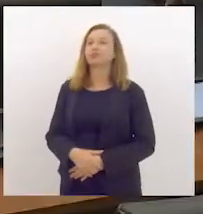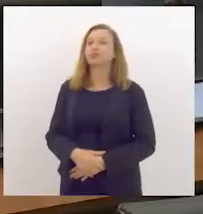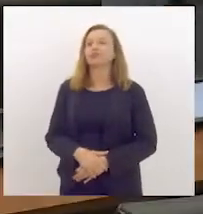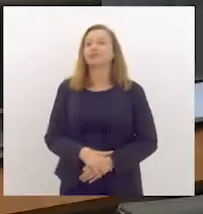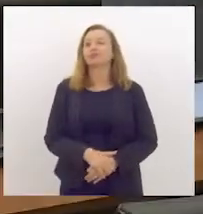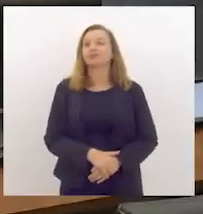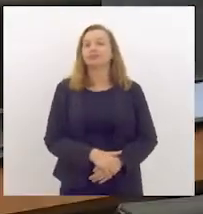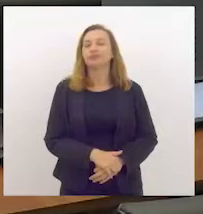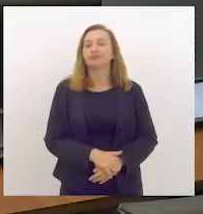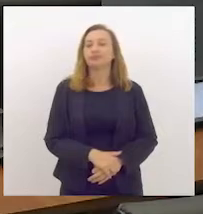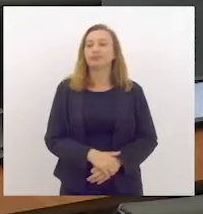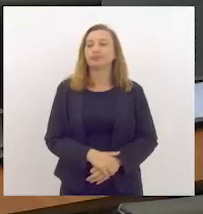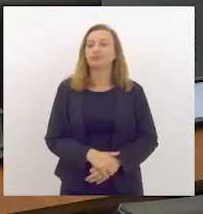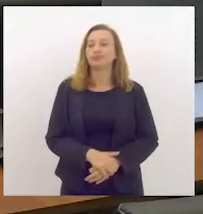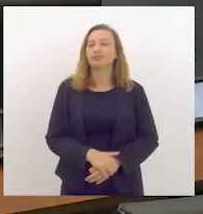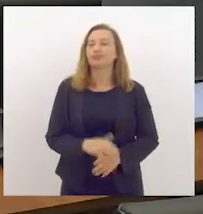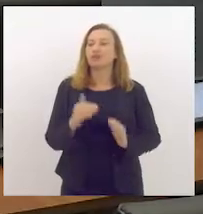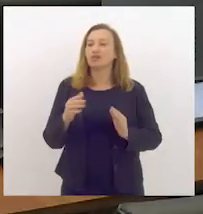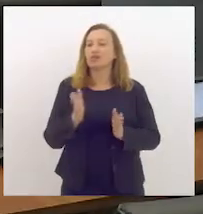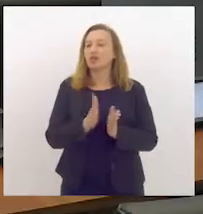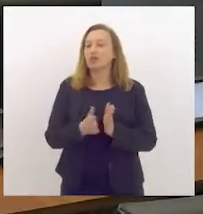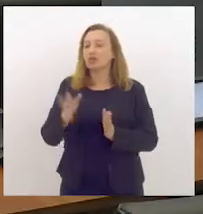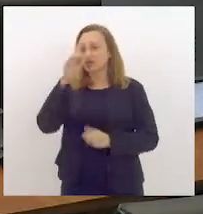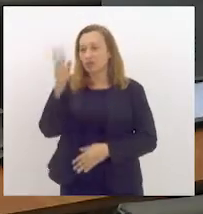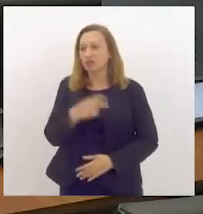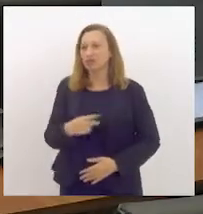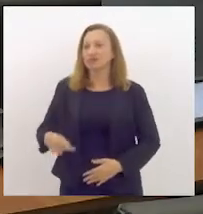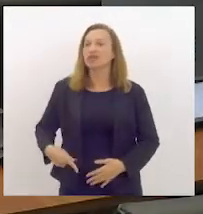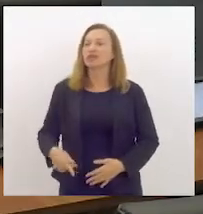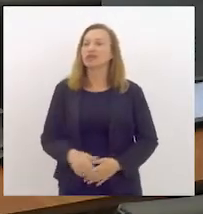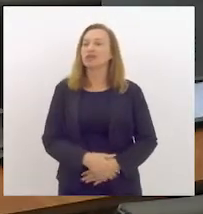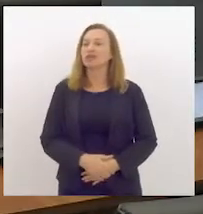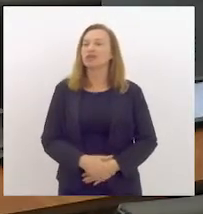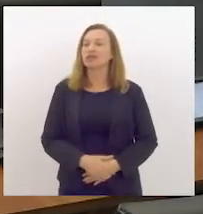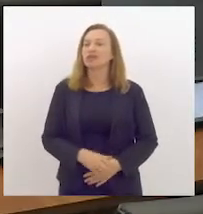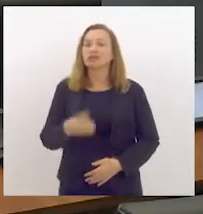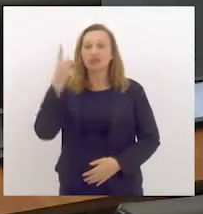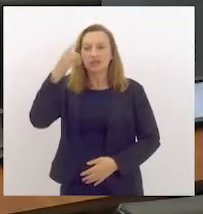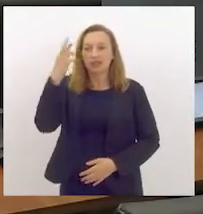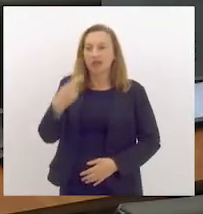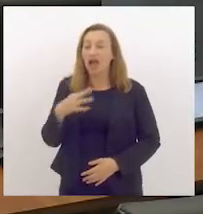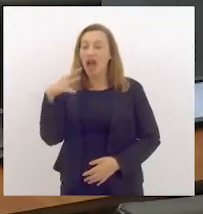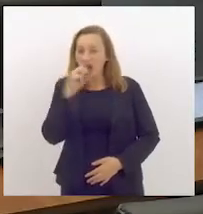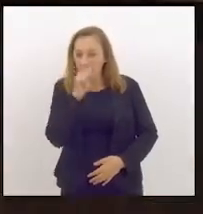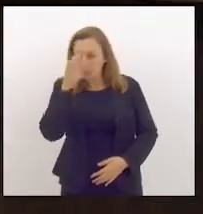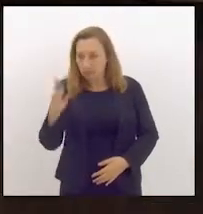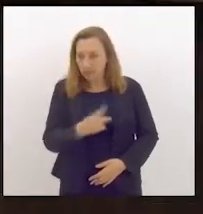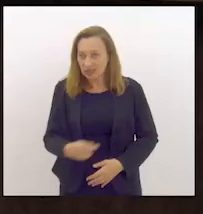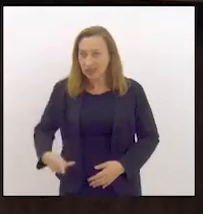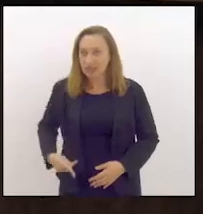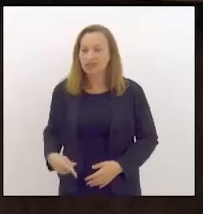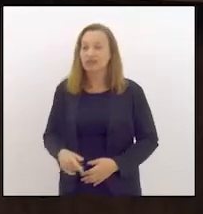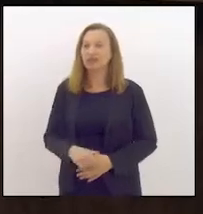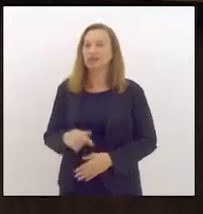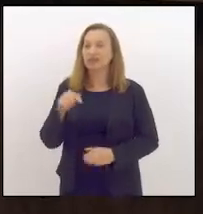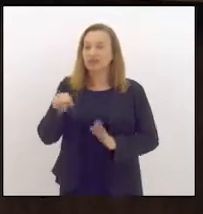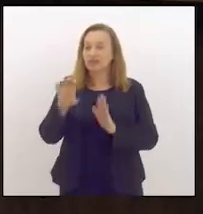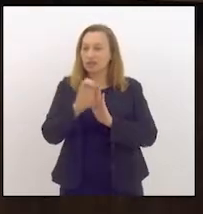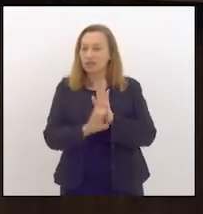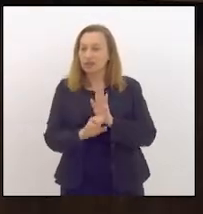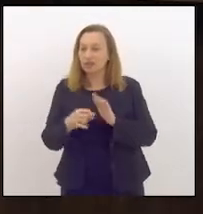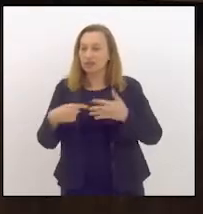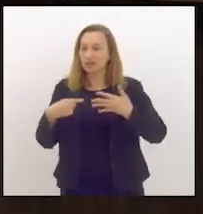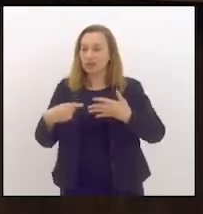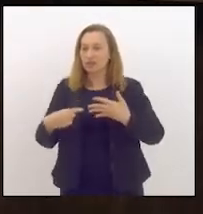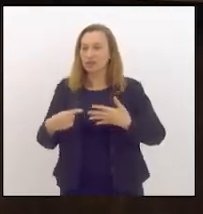a questão de ordem seu presidente questão de ordem Deputado a Renata muito rápido seu presidente é que essa emenda da